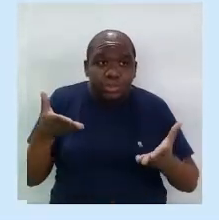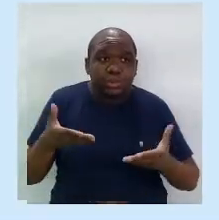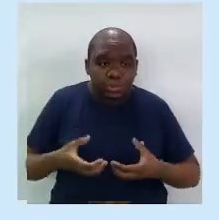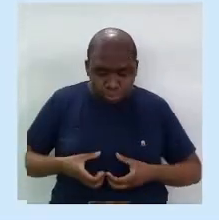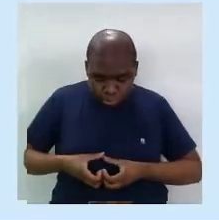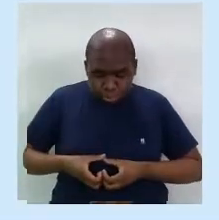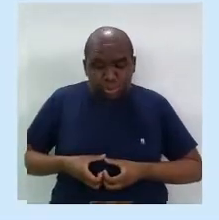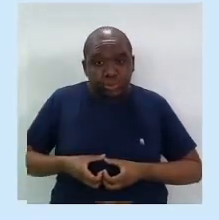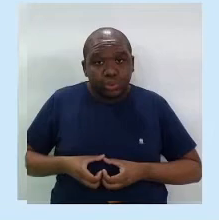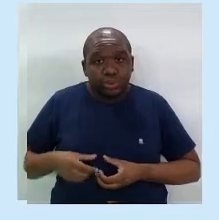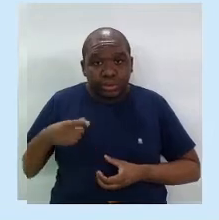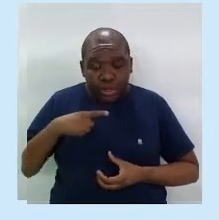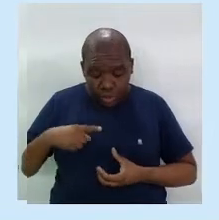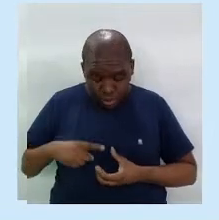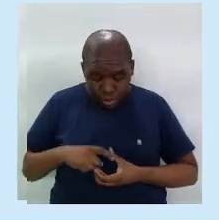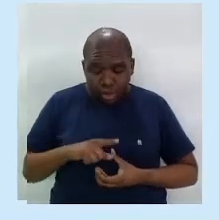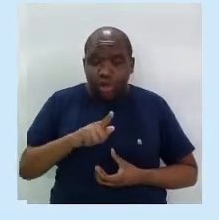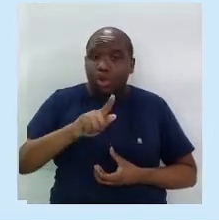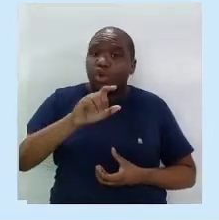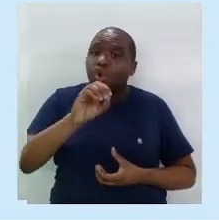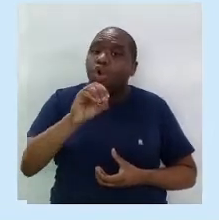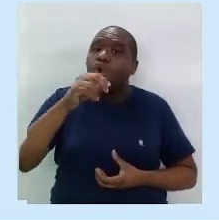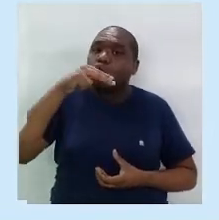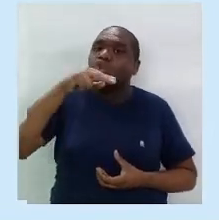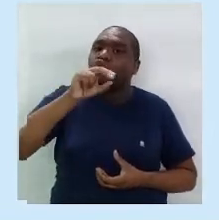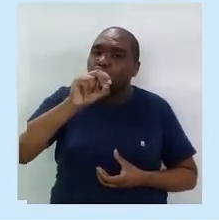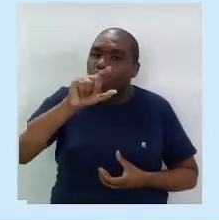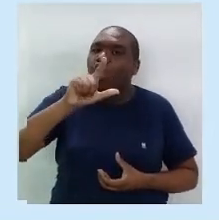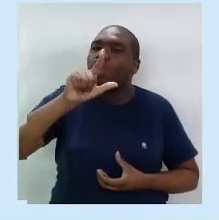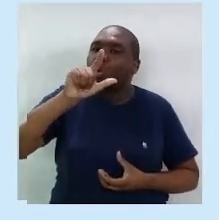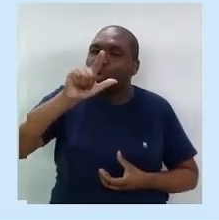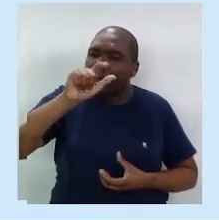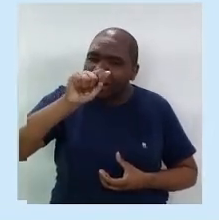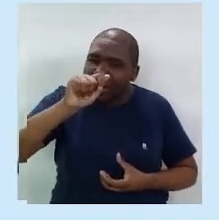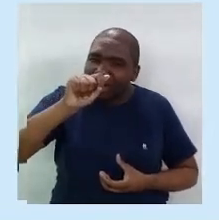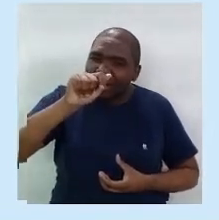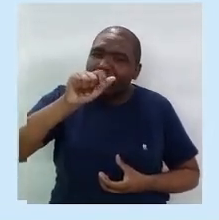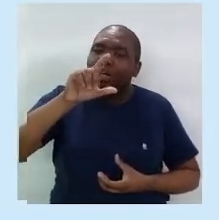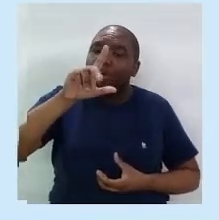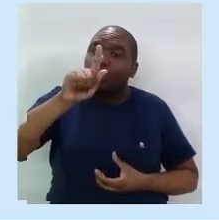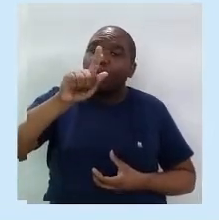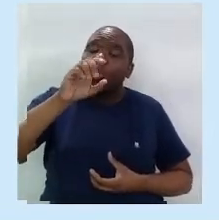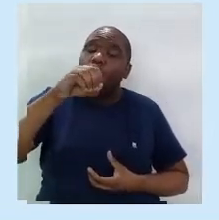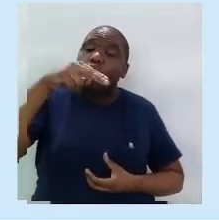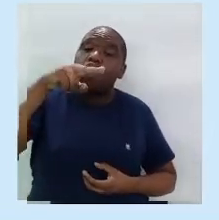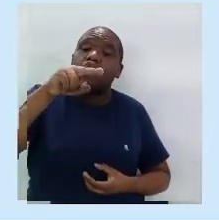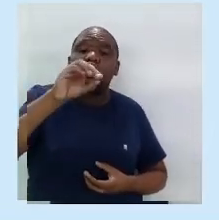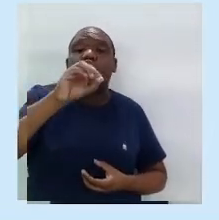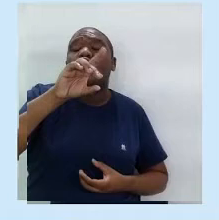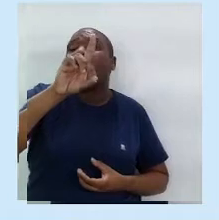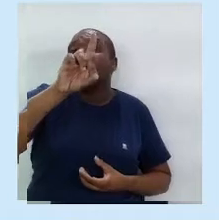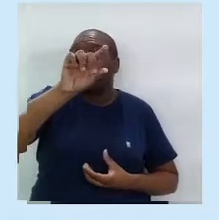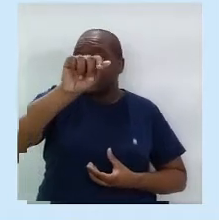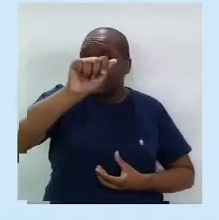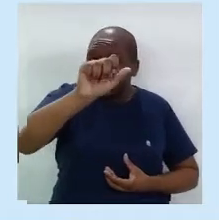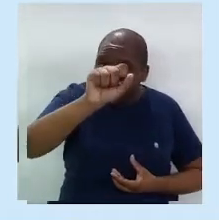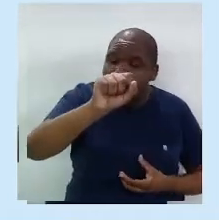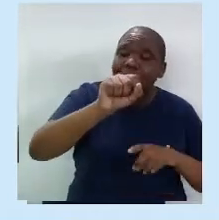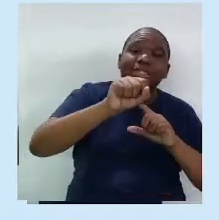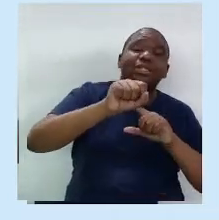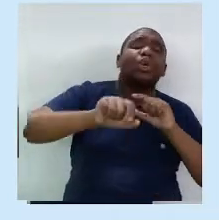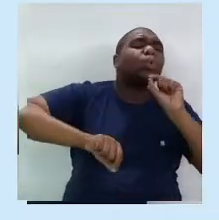se fala de testículos, a gente está falando das gônadas. Lembra no início quando eu falei das gônadas, que